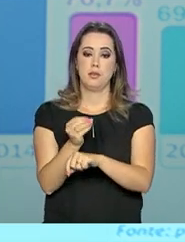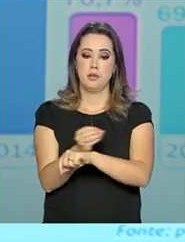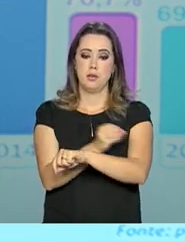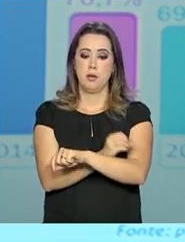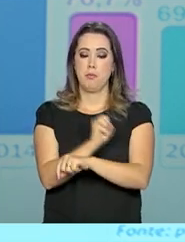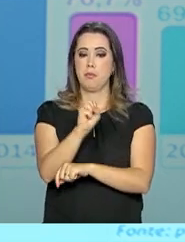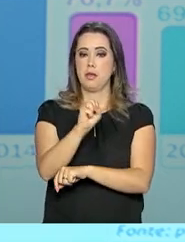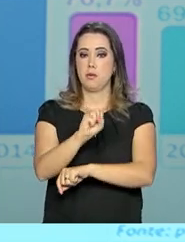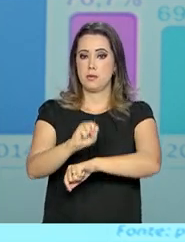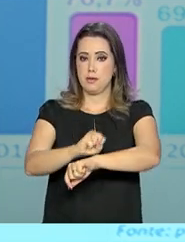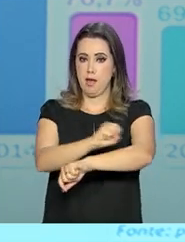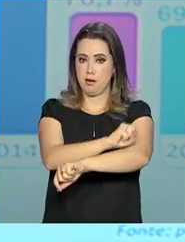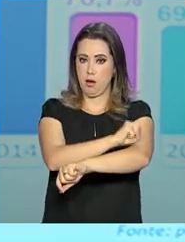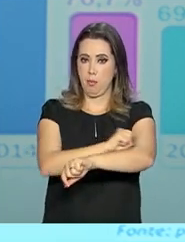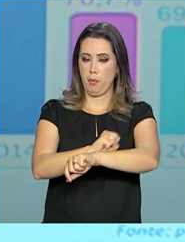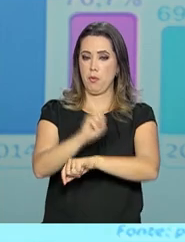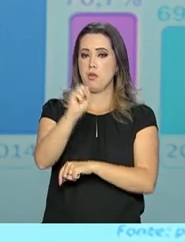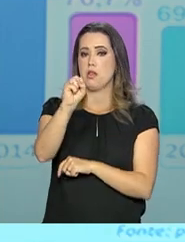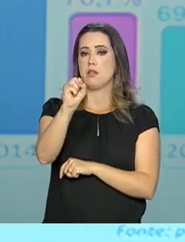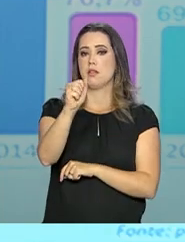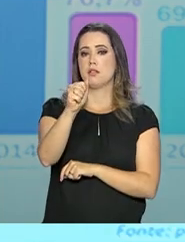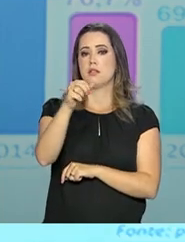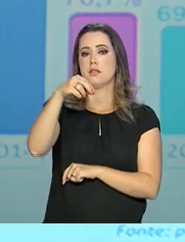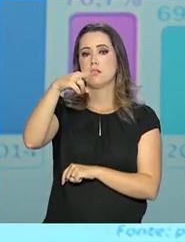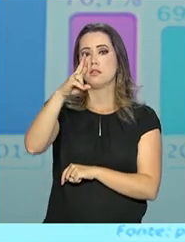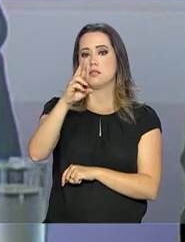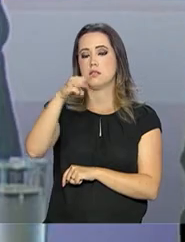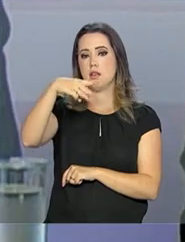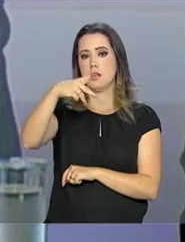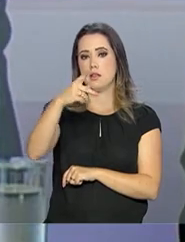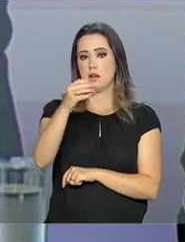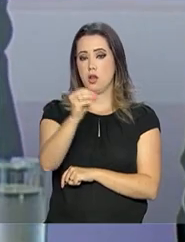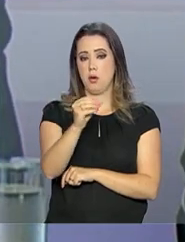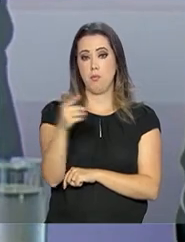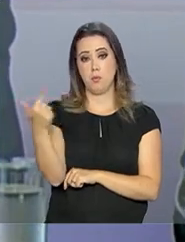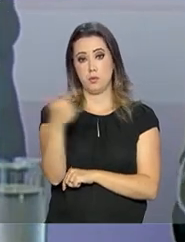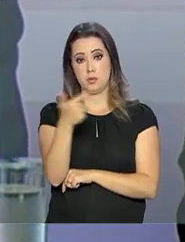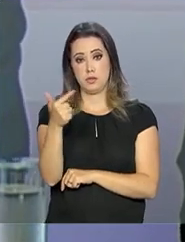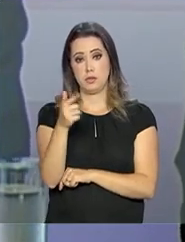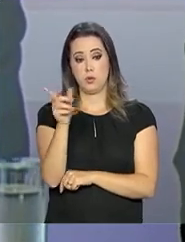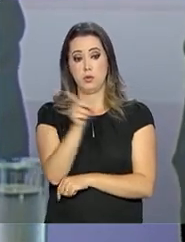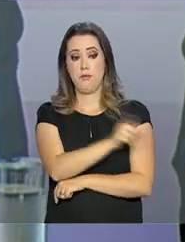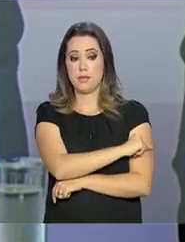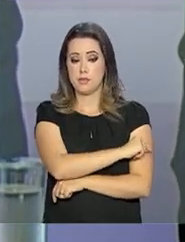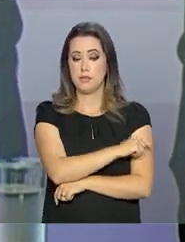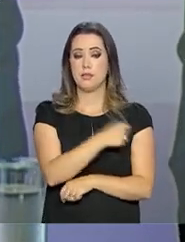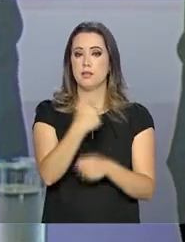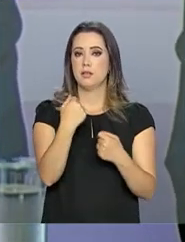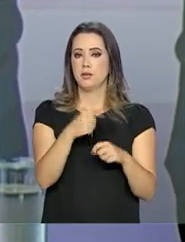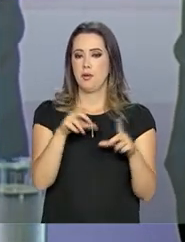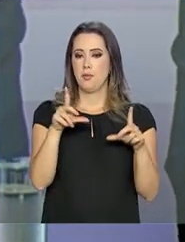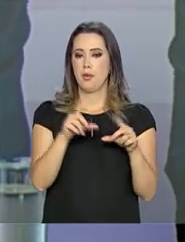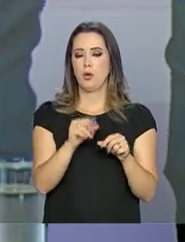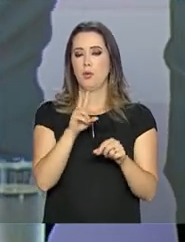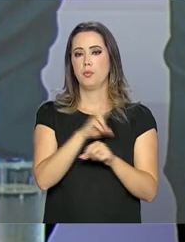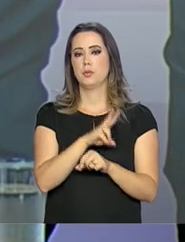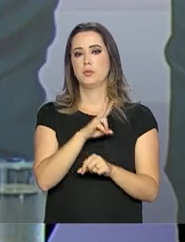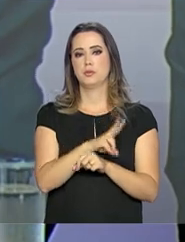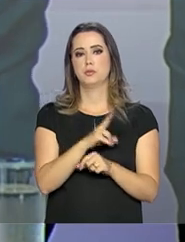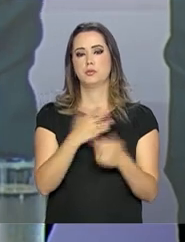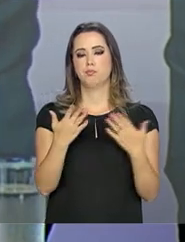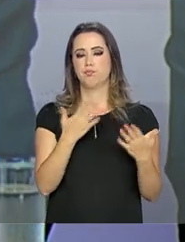percebe que a segunda dose é obrigatória para proteger ela tem uma menor cobertura ainda